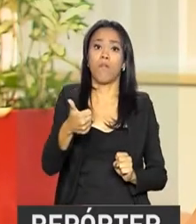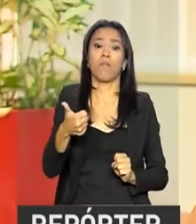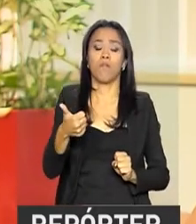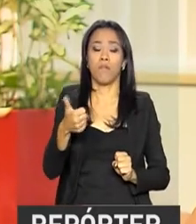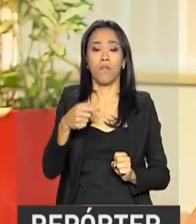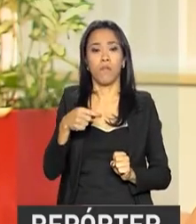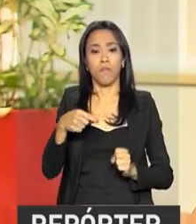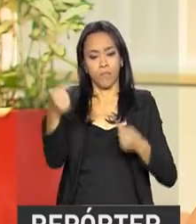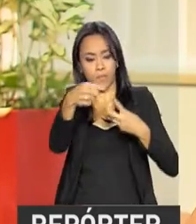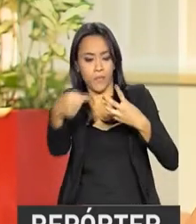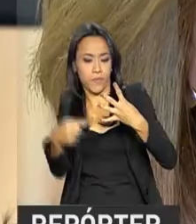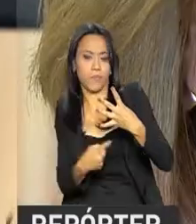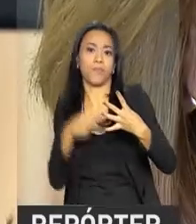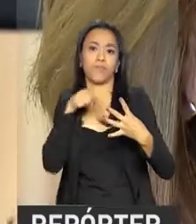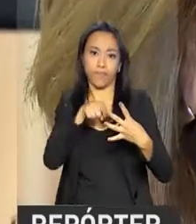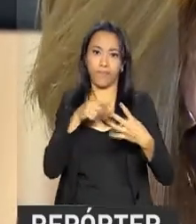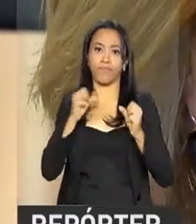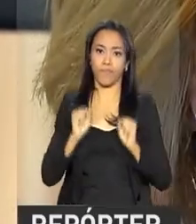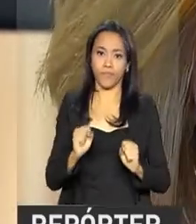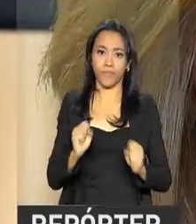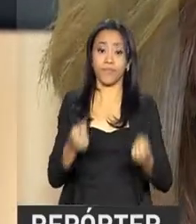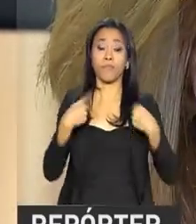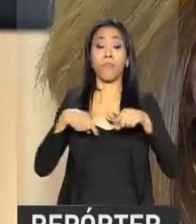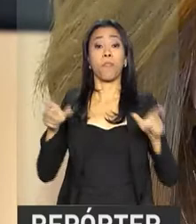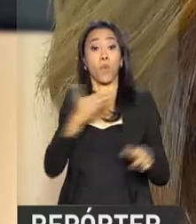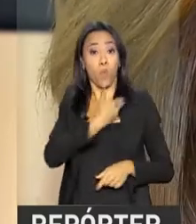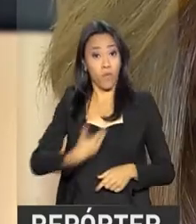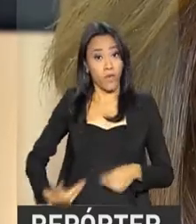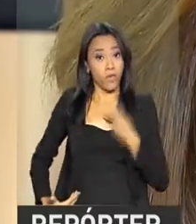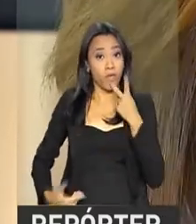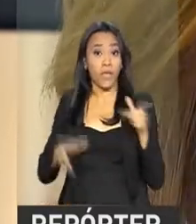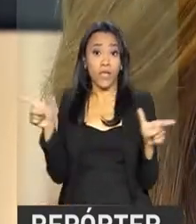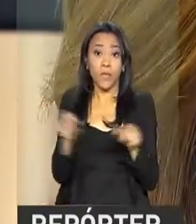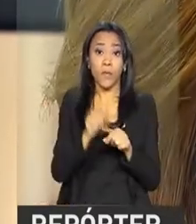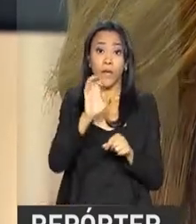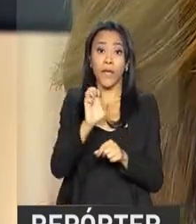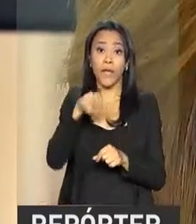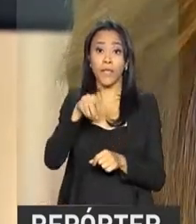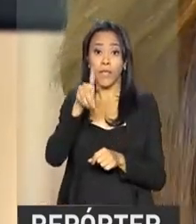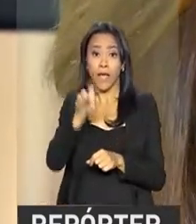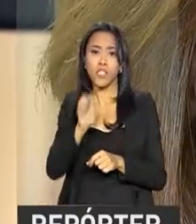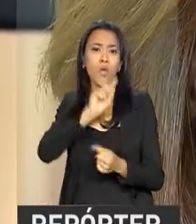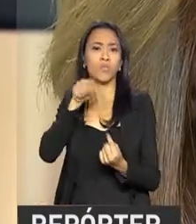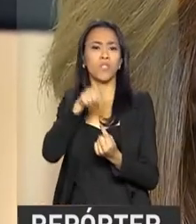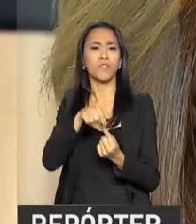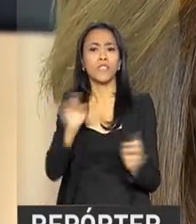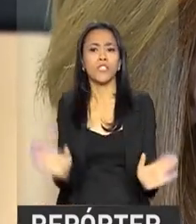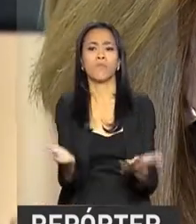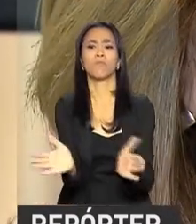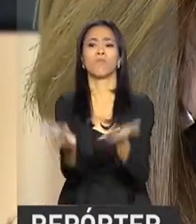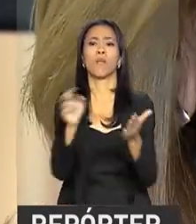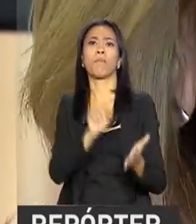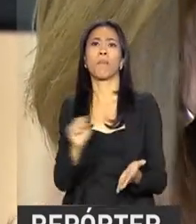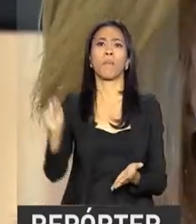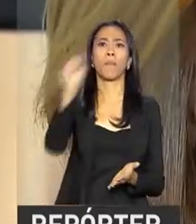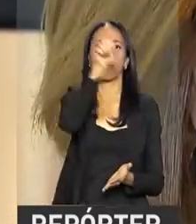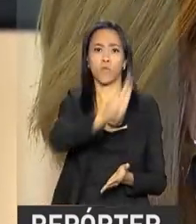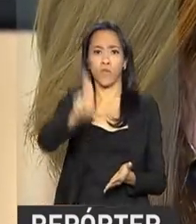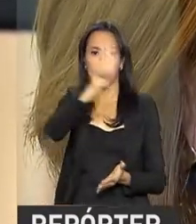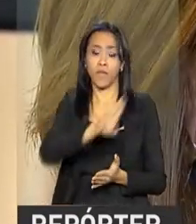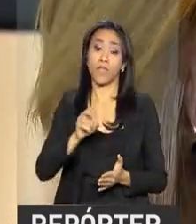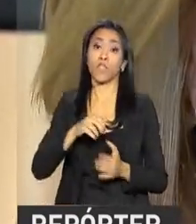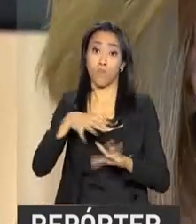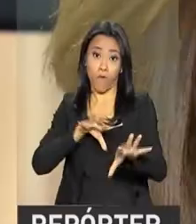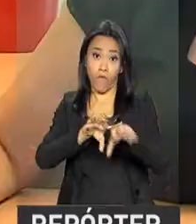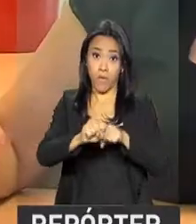nesse componente avaliado, né? Para o governo, o ENAD é essencial para estimular, dentro das universidades, uma formação humana e